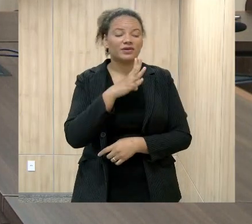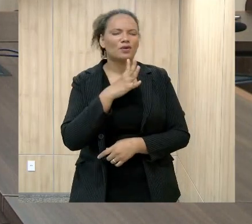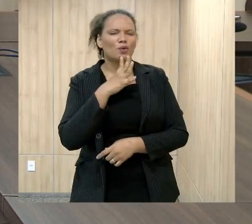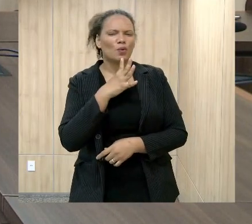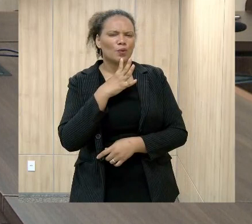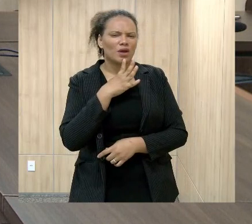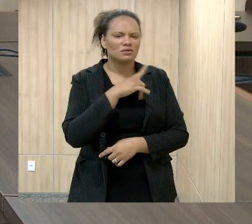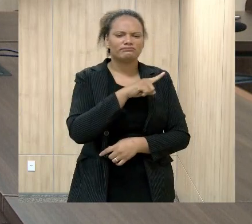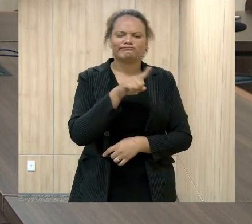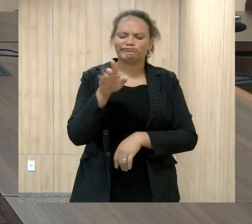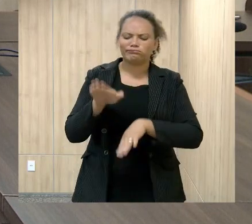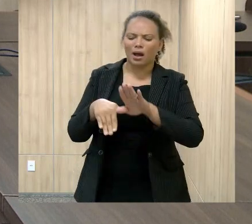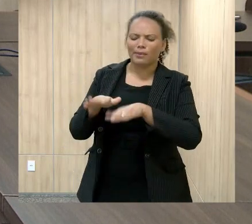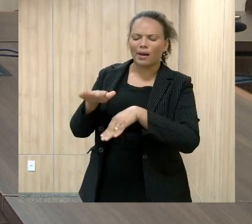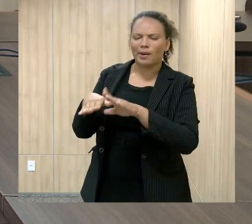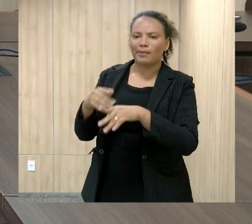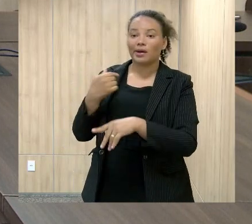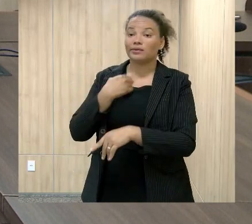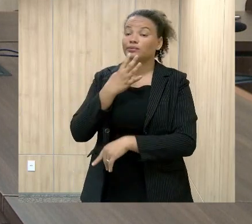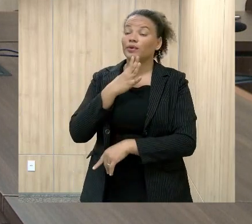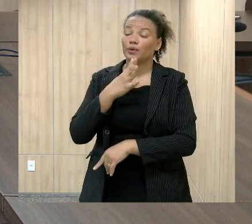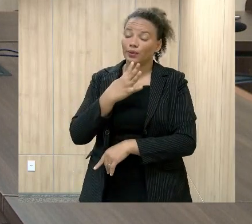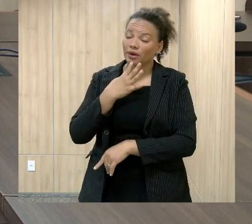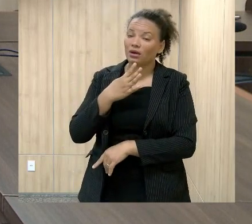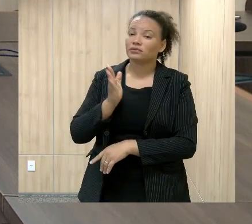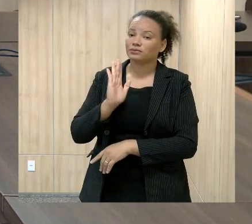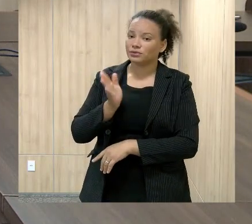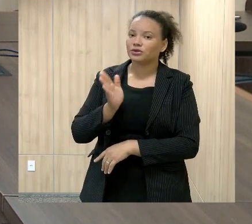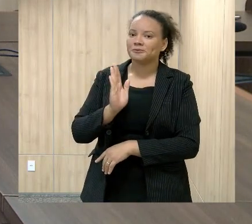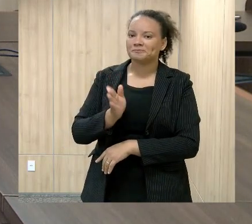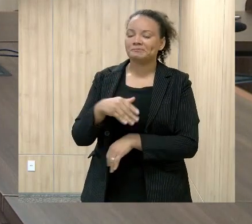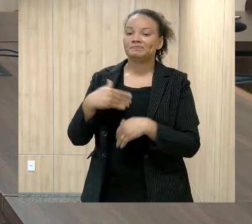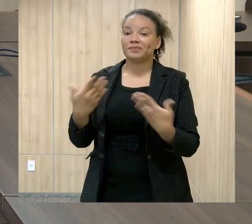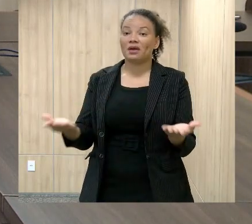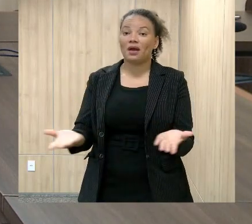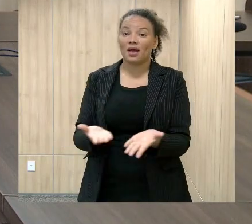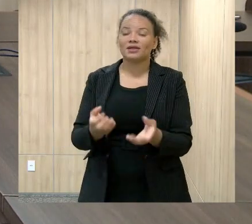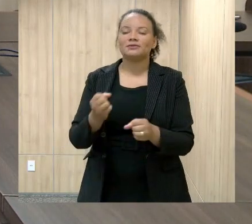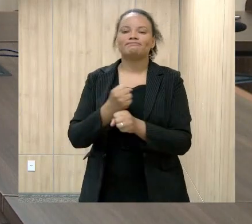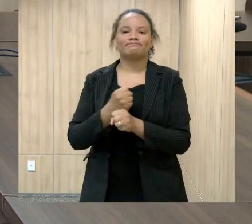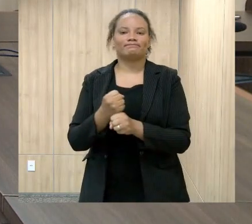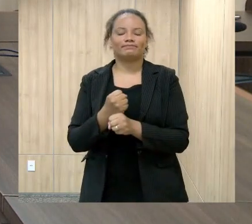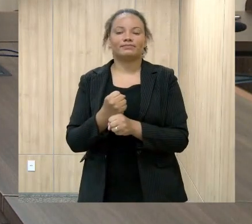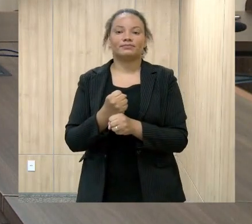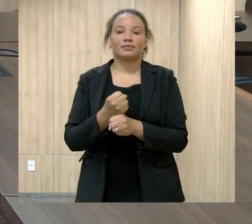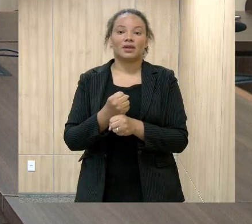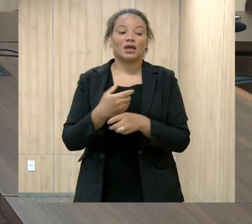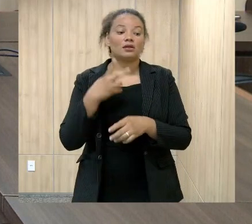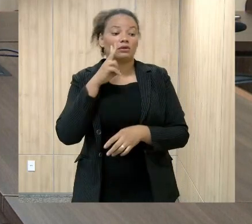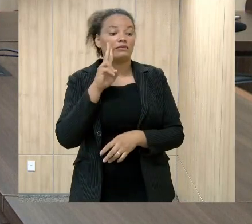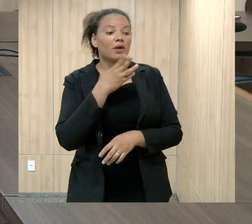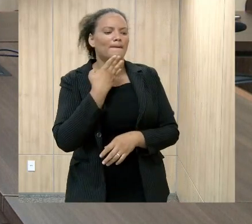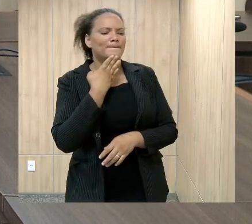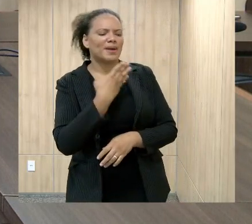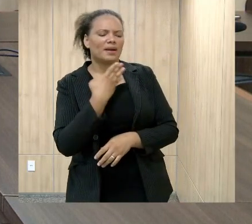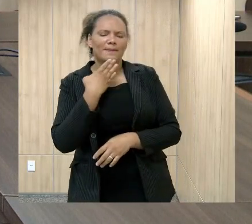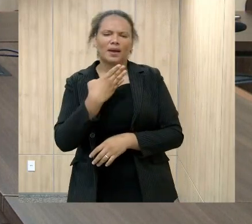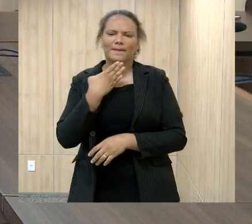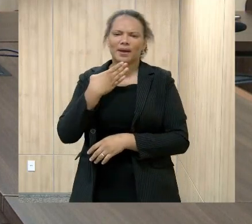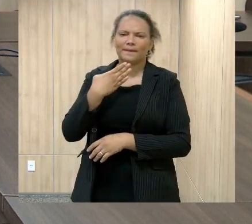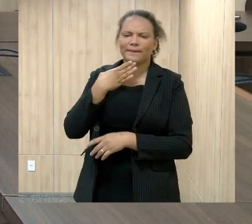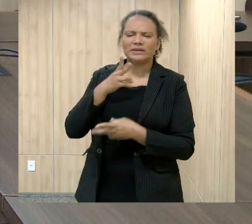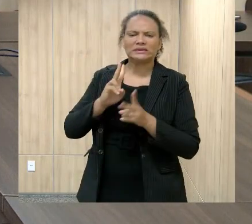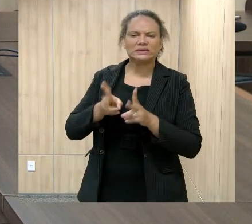de todas as sete marchas das Margaridas e esse ano por entender que foi Graças aos movimentos foi graças a gente incomodar